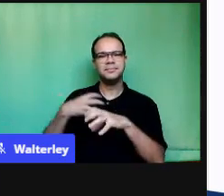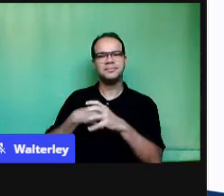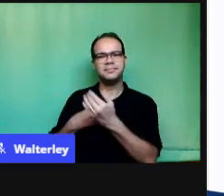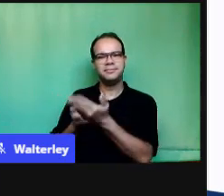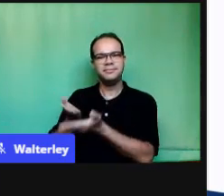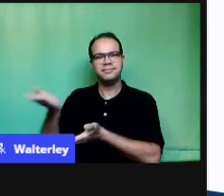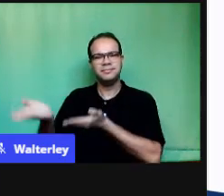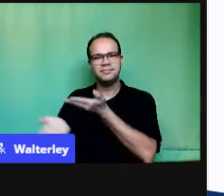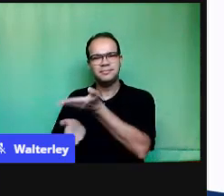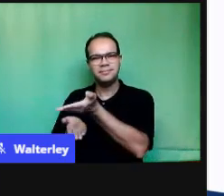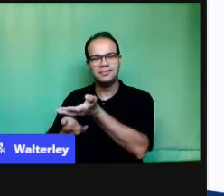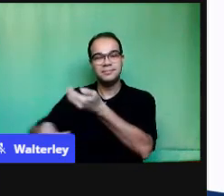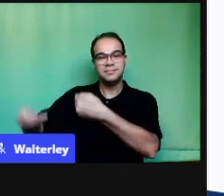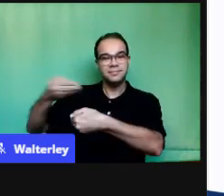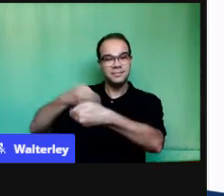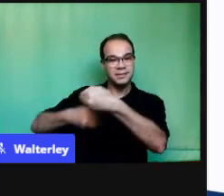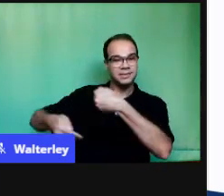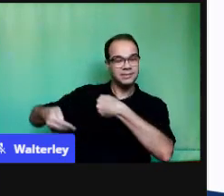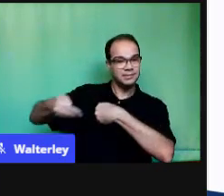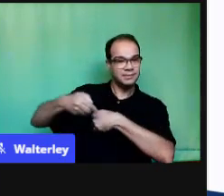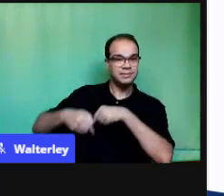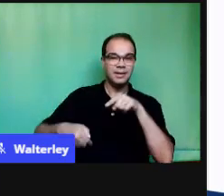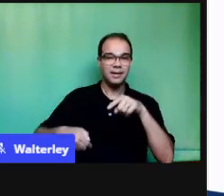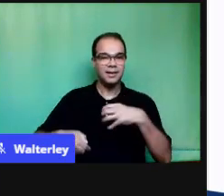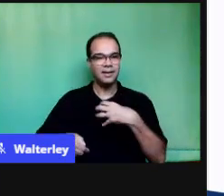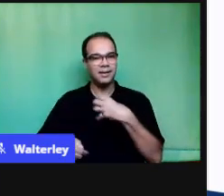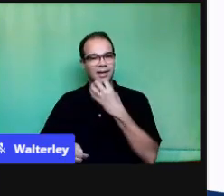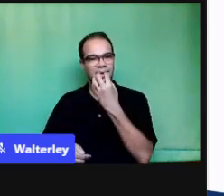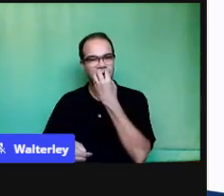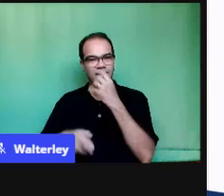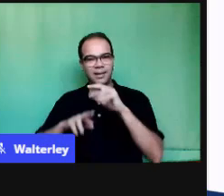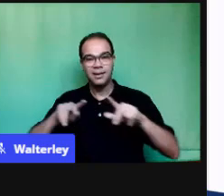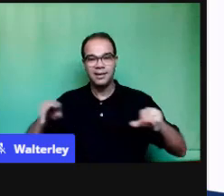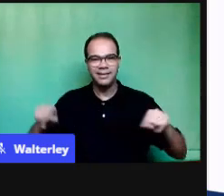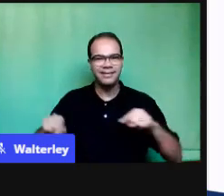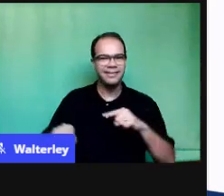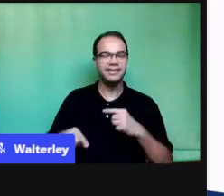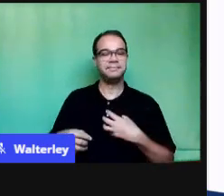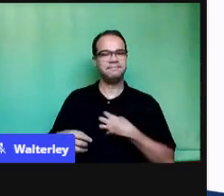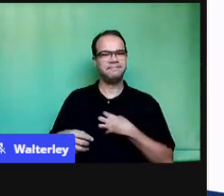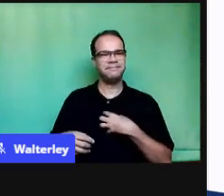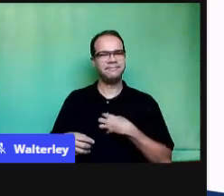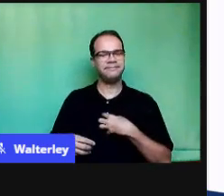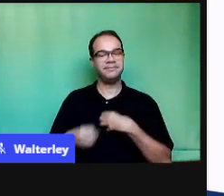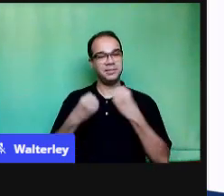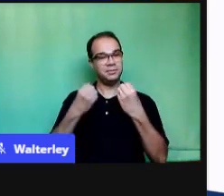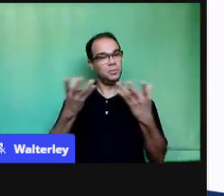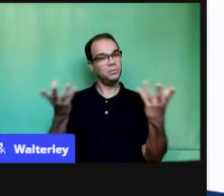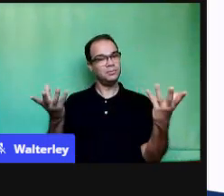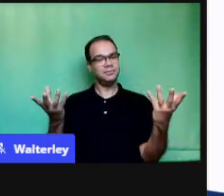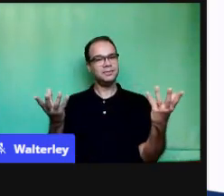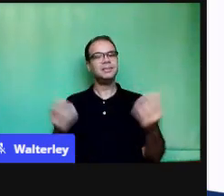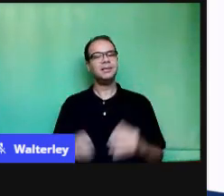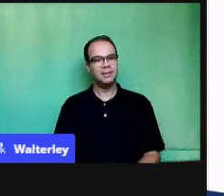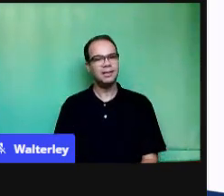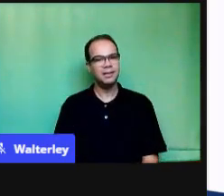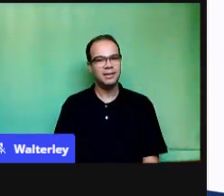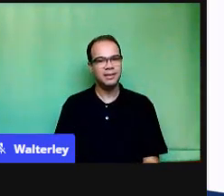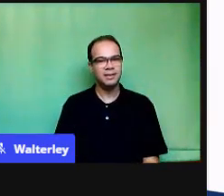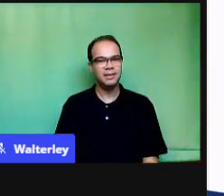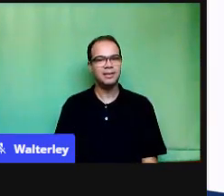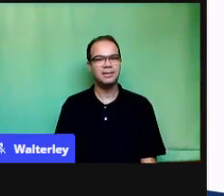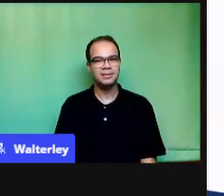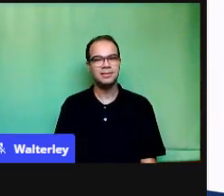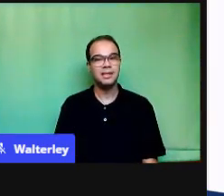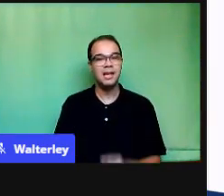melhores em relação ao animal e se preocupam em estabelecer boas relações com esses animais desde novos, criando uma boa memória